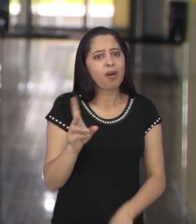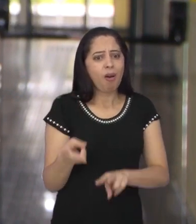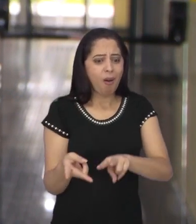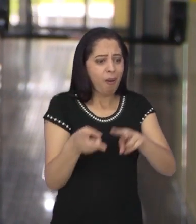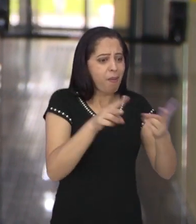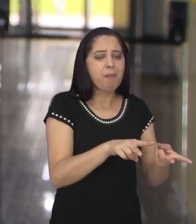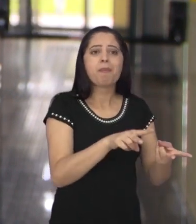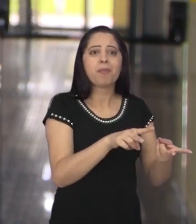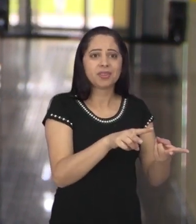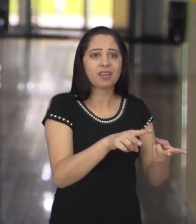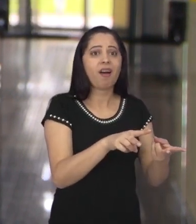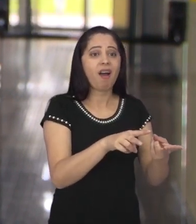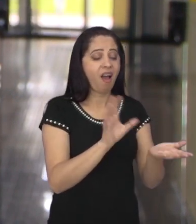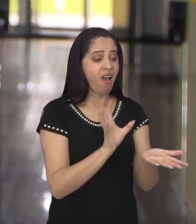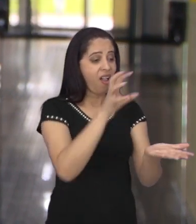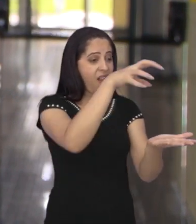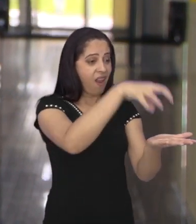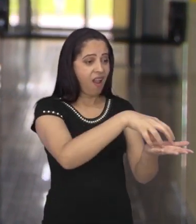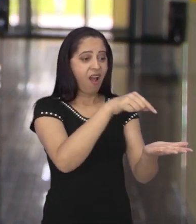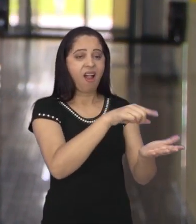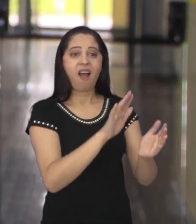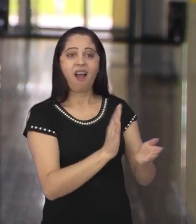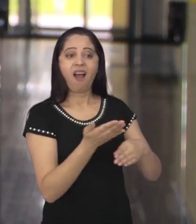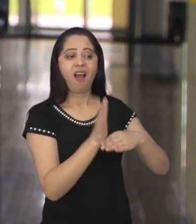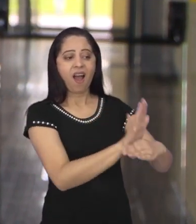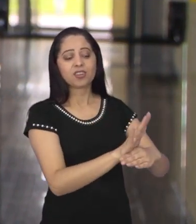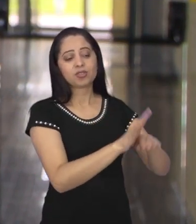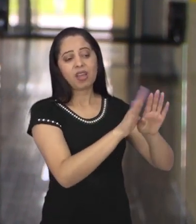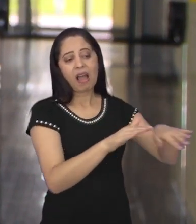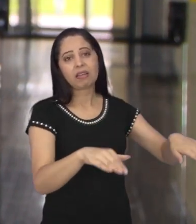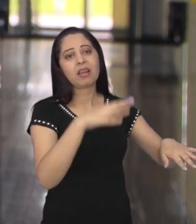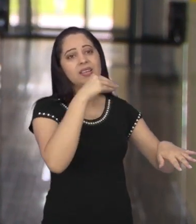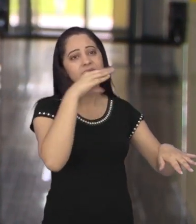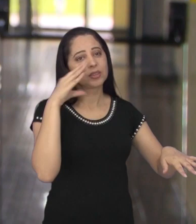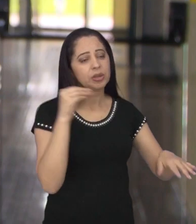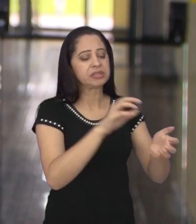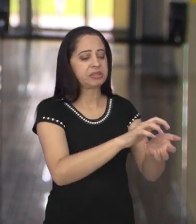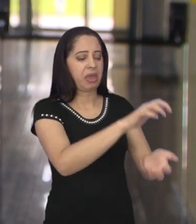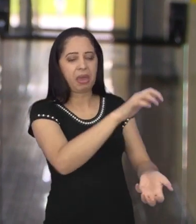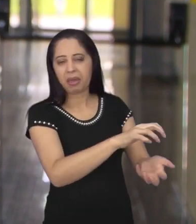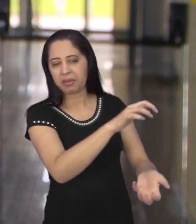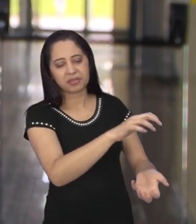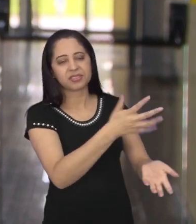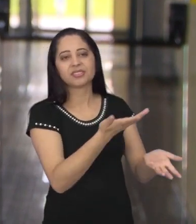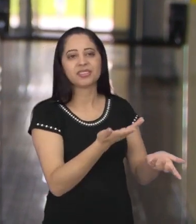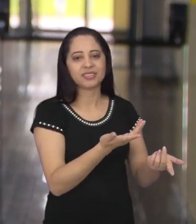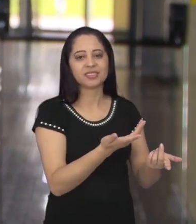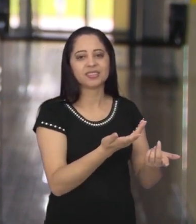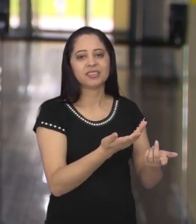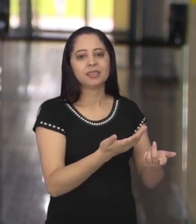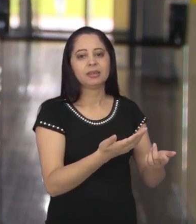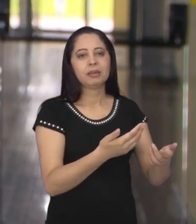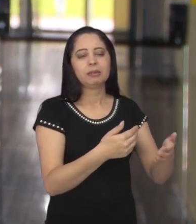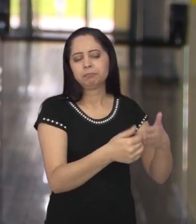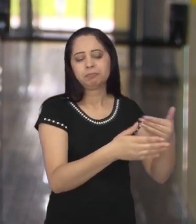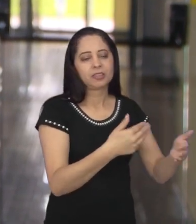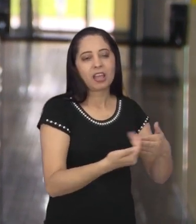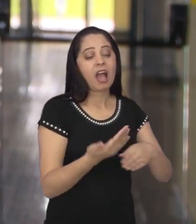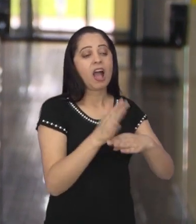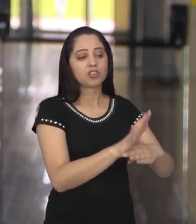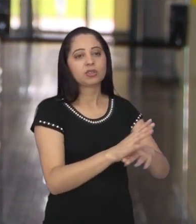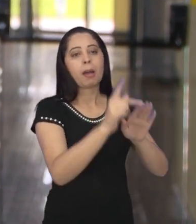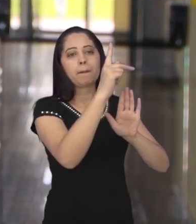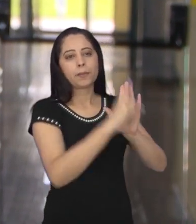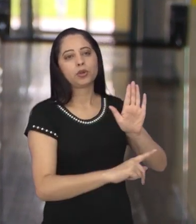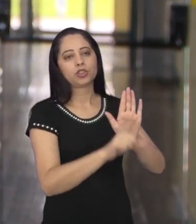física e 1% da jurídica poder, então, ser destinado ao Fundo Municipal aí do idoso, da criança, do adolescente, enfim, para